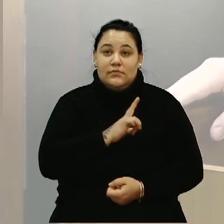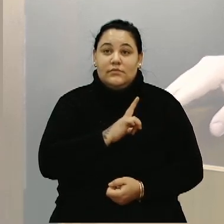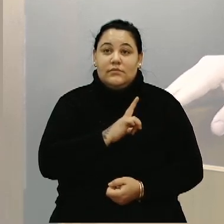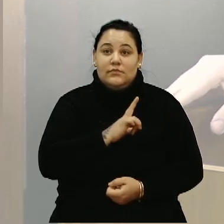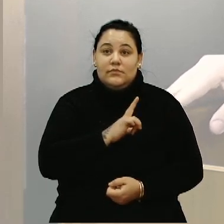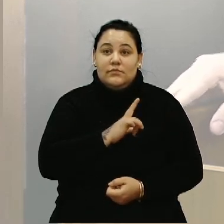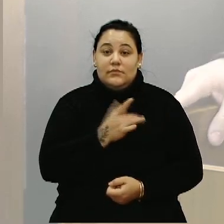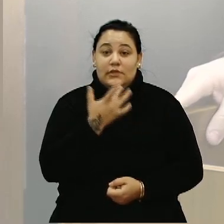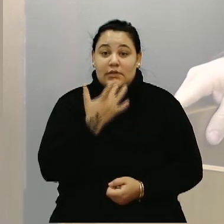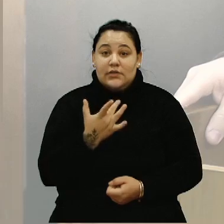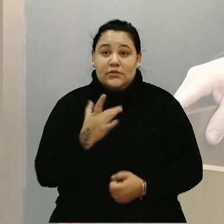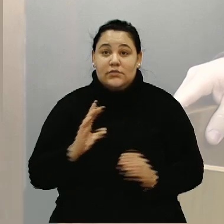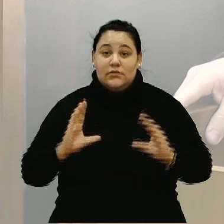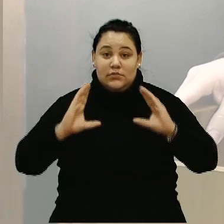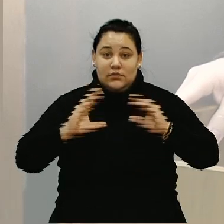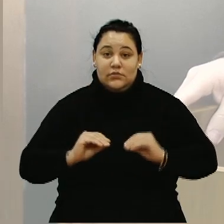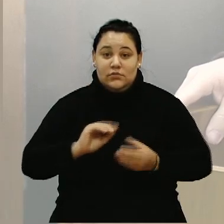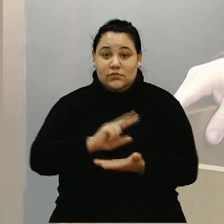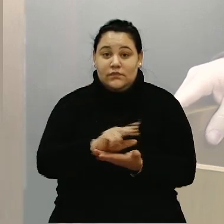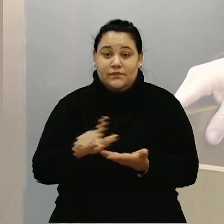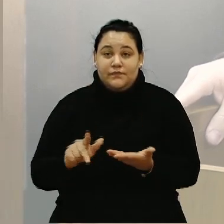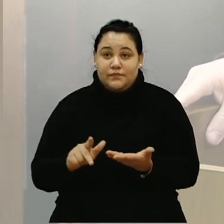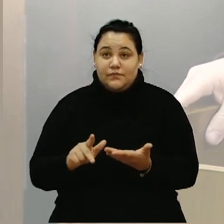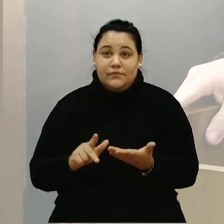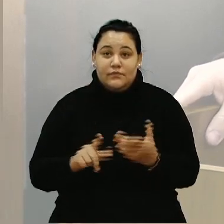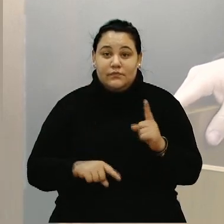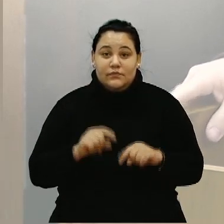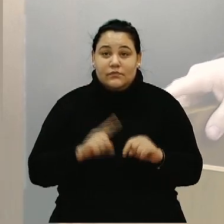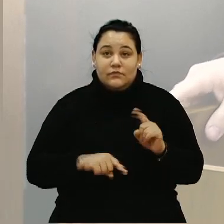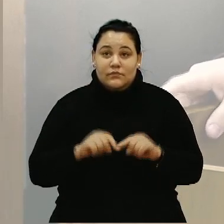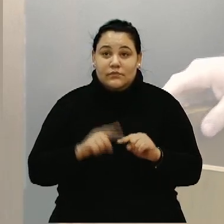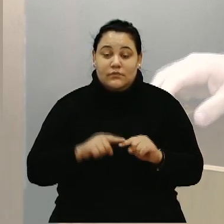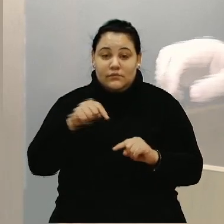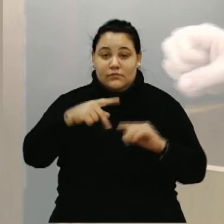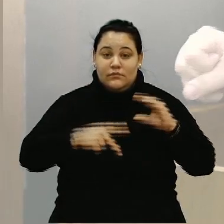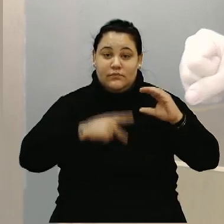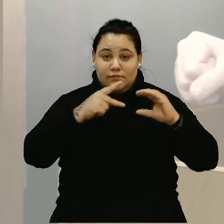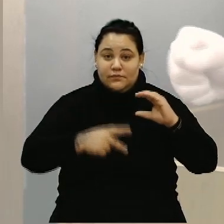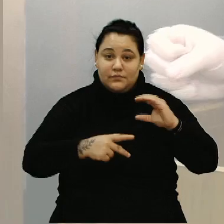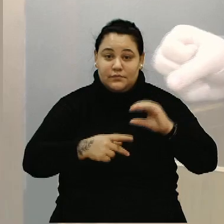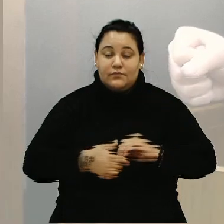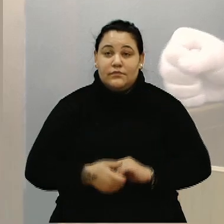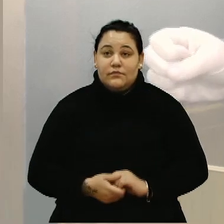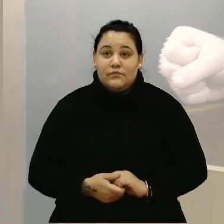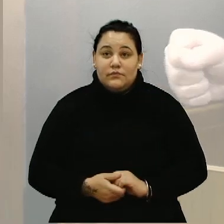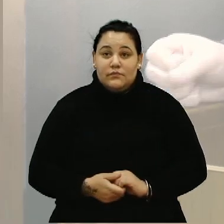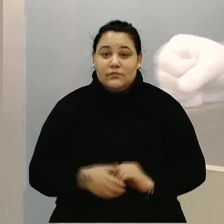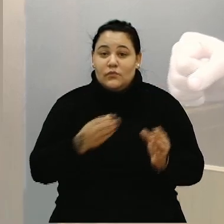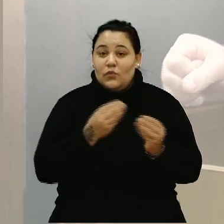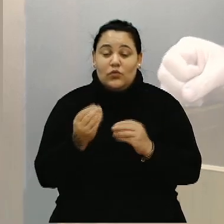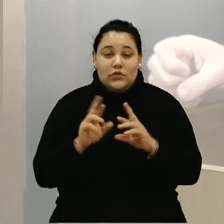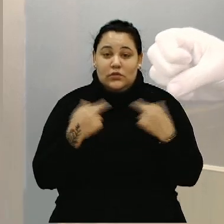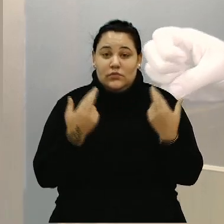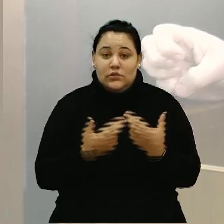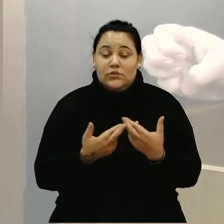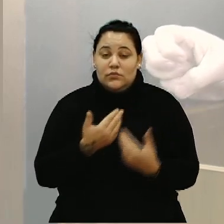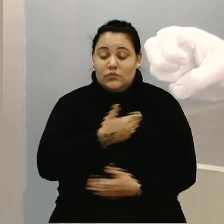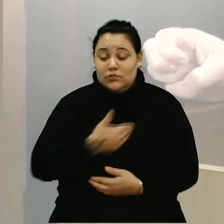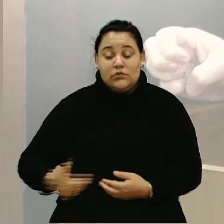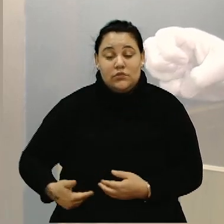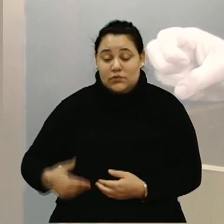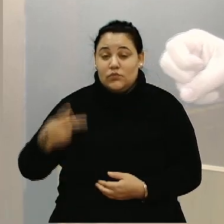tarde e a noite com diversas atividades aqui na Câmara, muitas reuniões e audiência